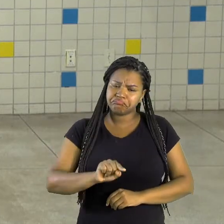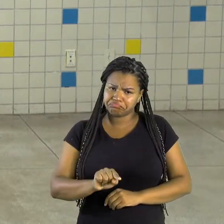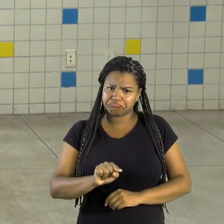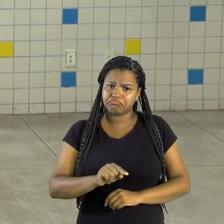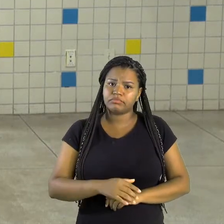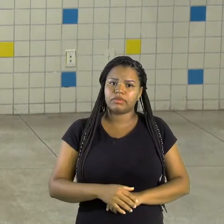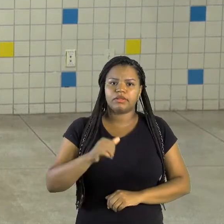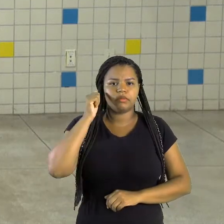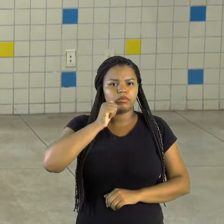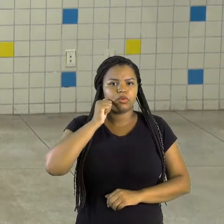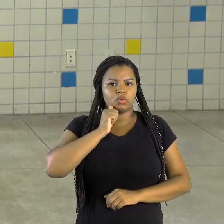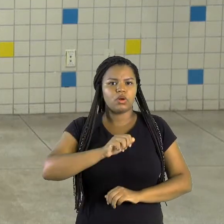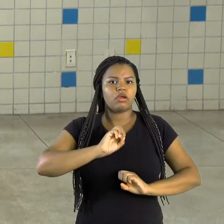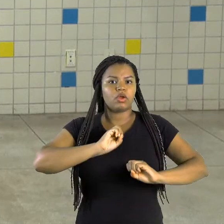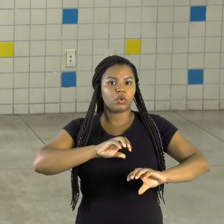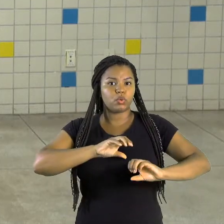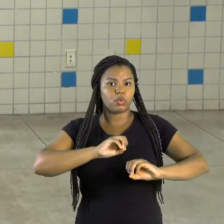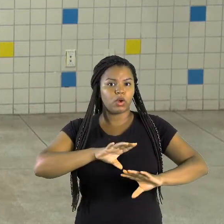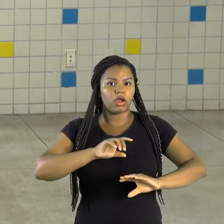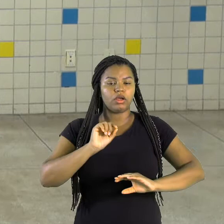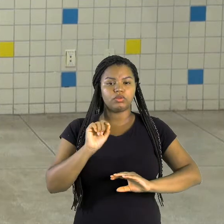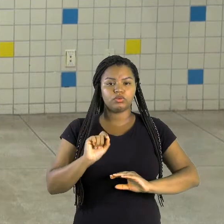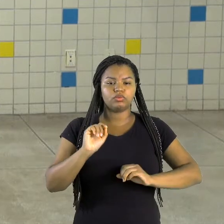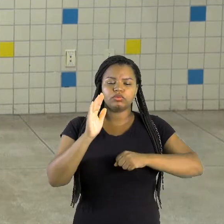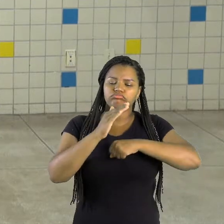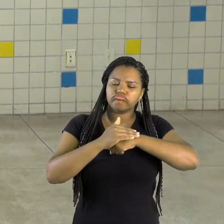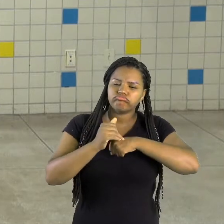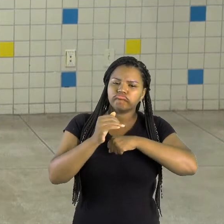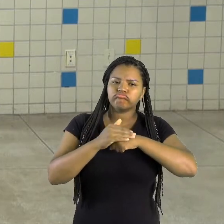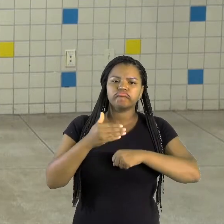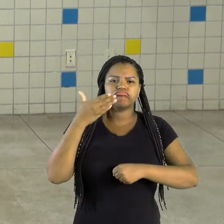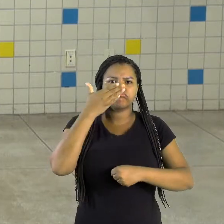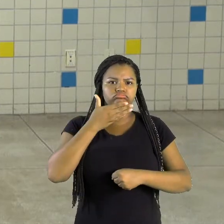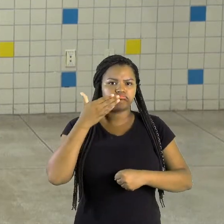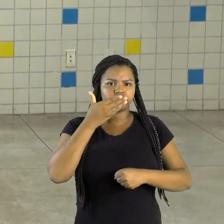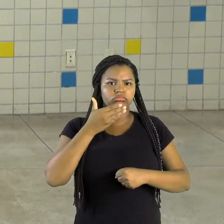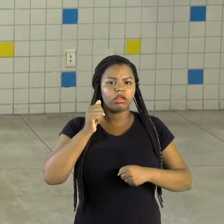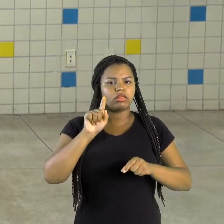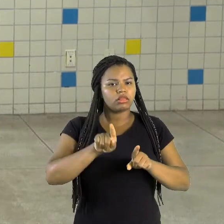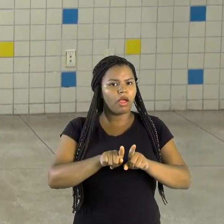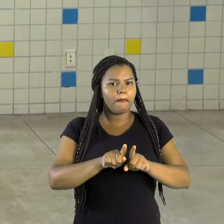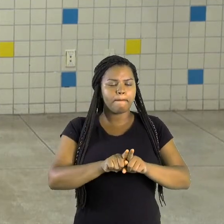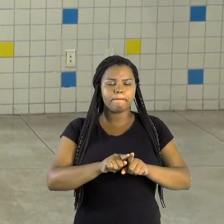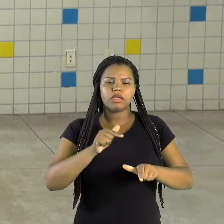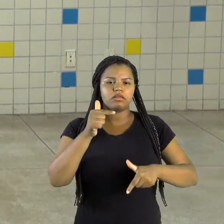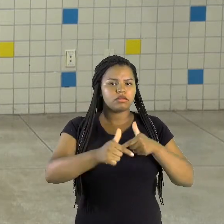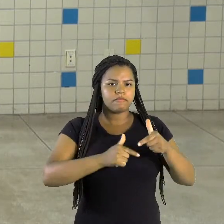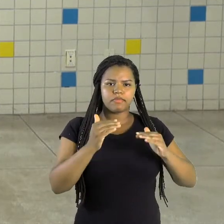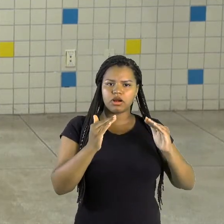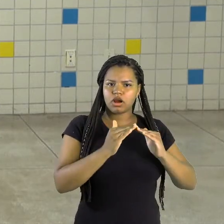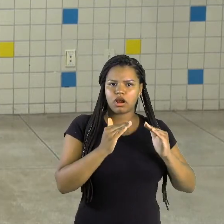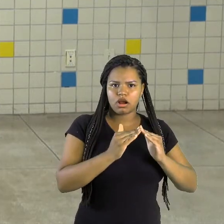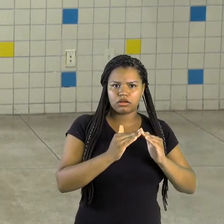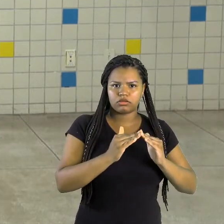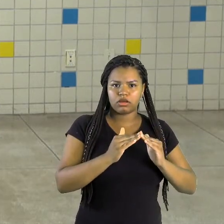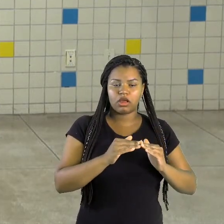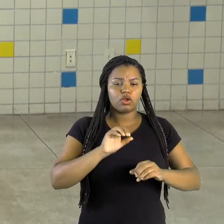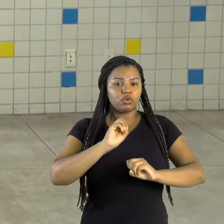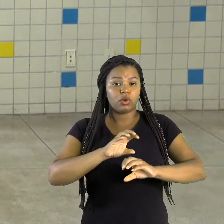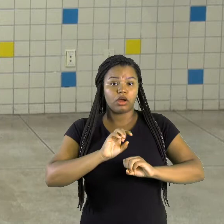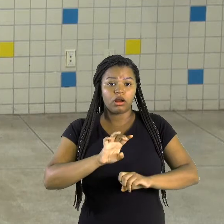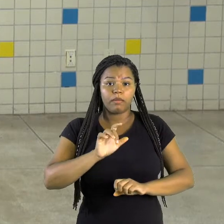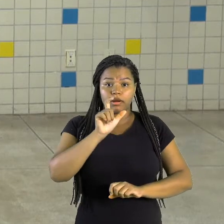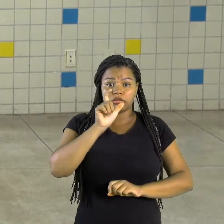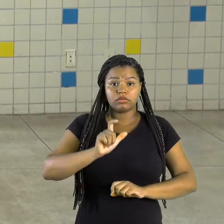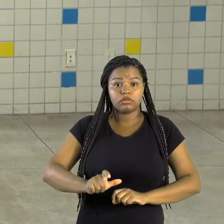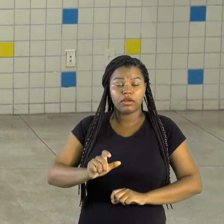mulheres eram educadas para ser dócil e servir ao mundo doméstico, ou seja, elas eram educadas para ser mãe e para